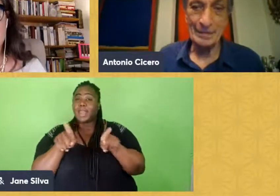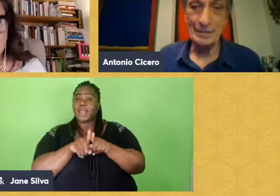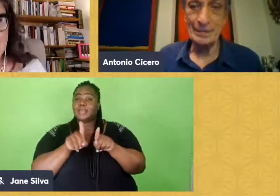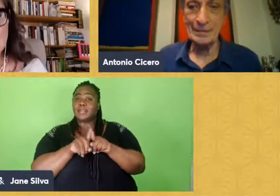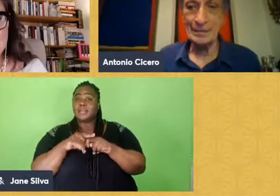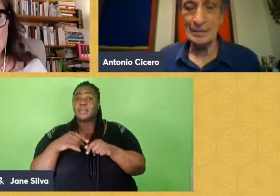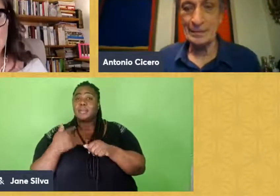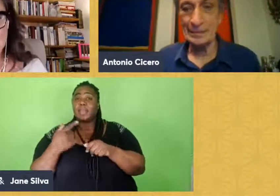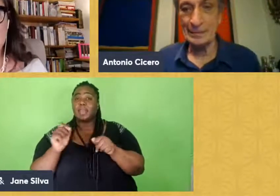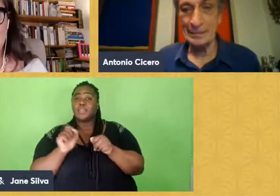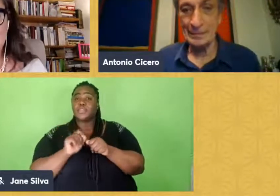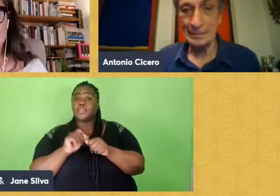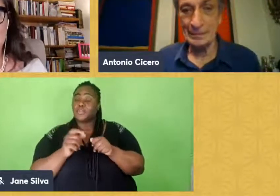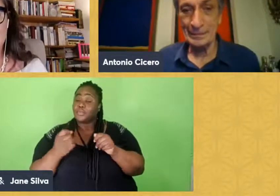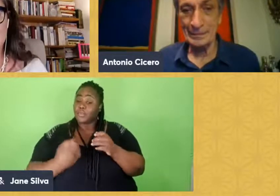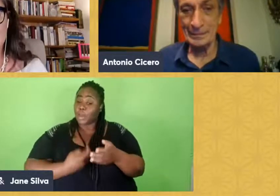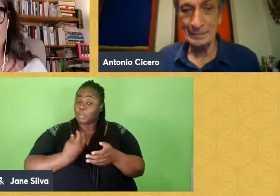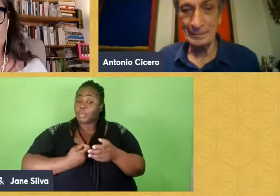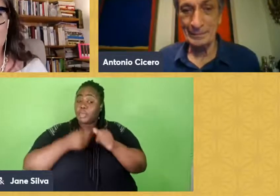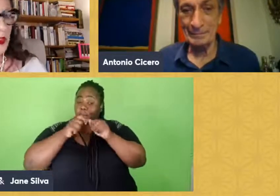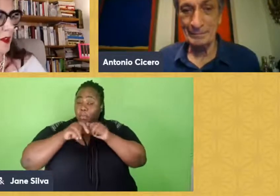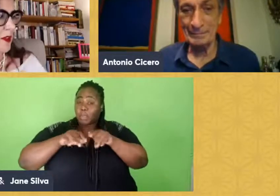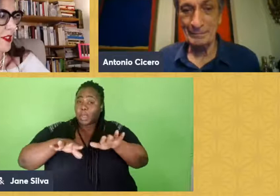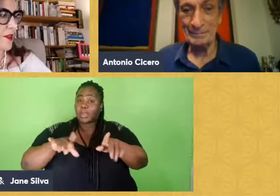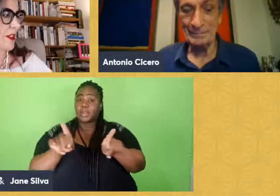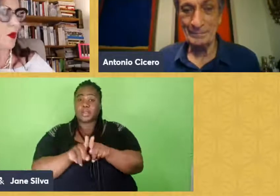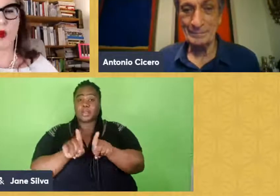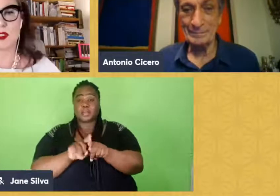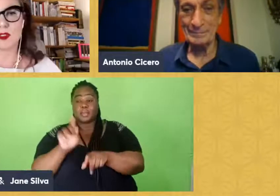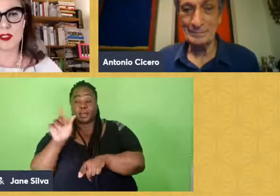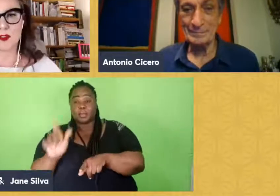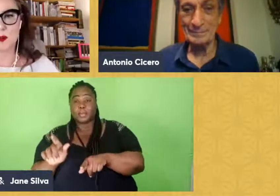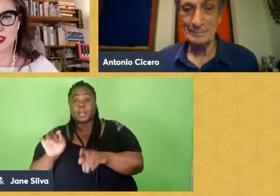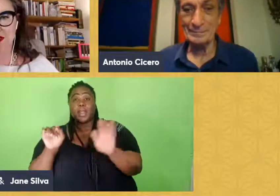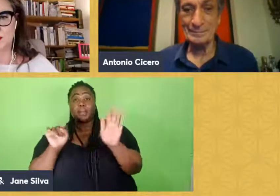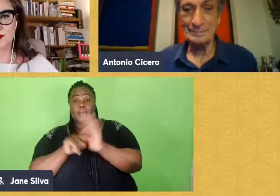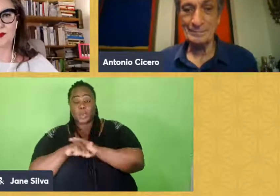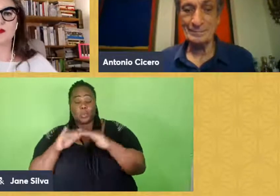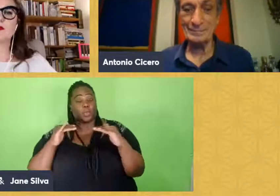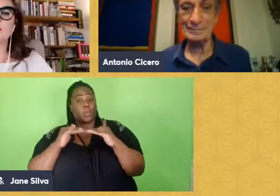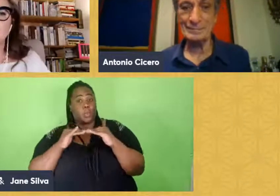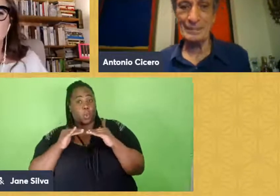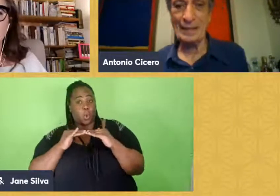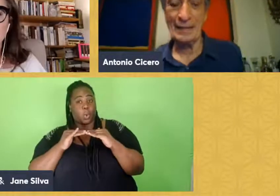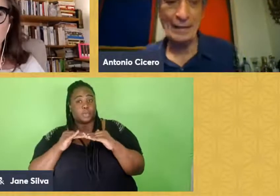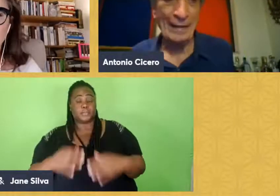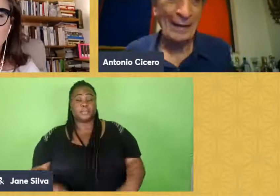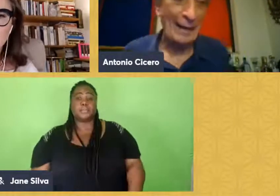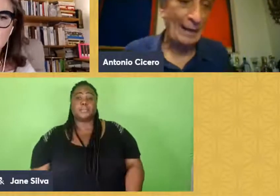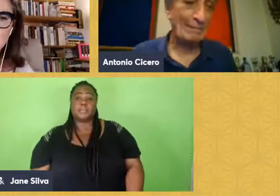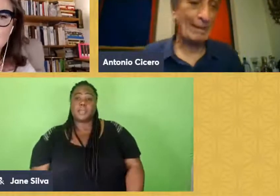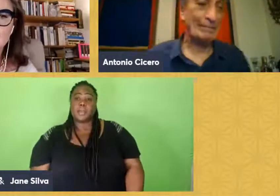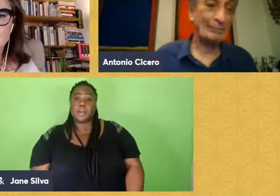popularizar poesia e poeta? Ela pergunta isso para você, se você concorda com essa afirmação.